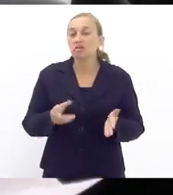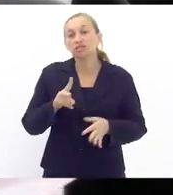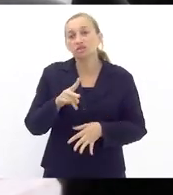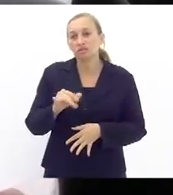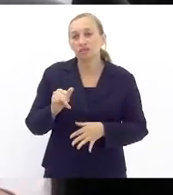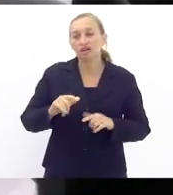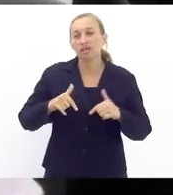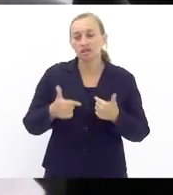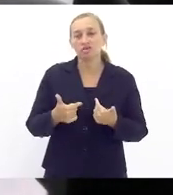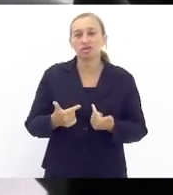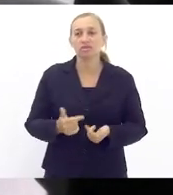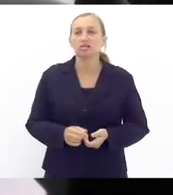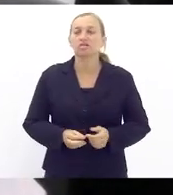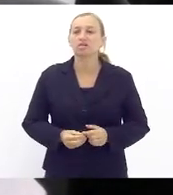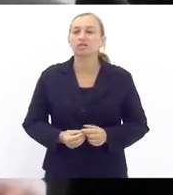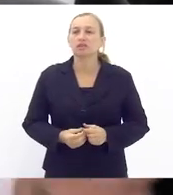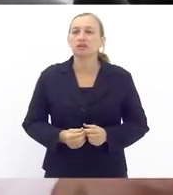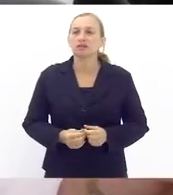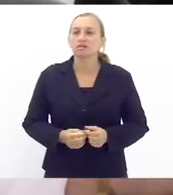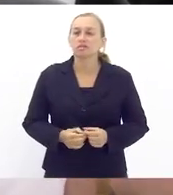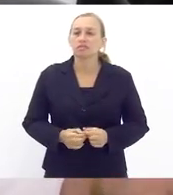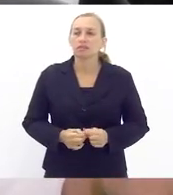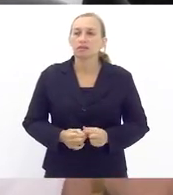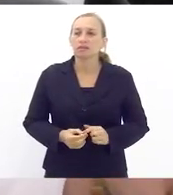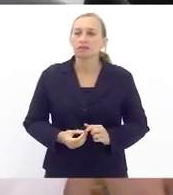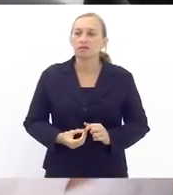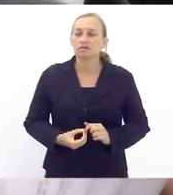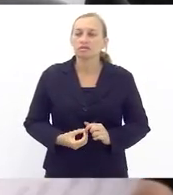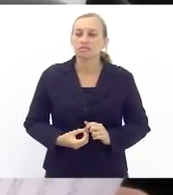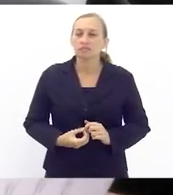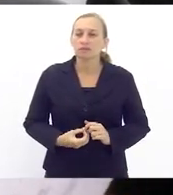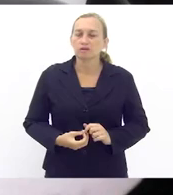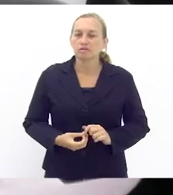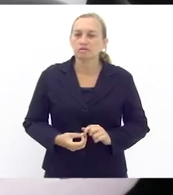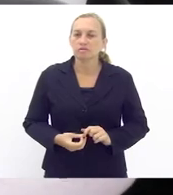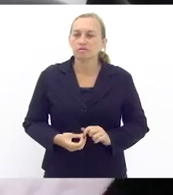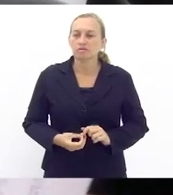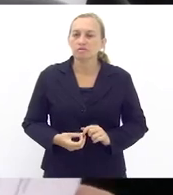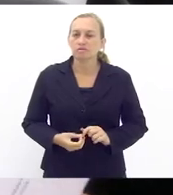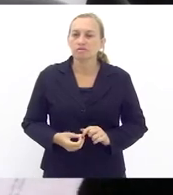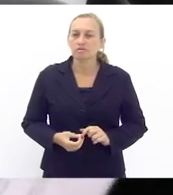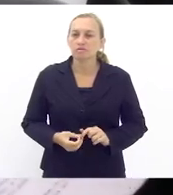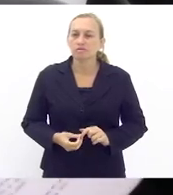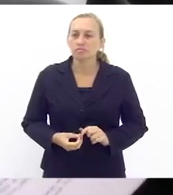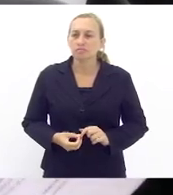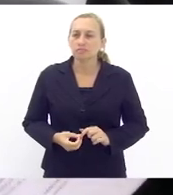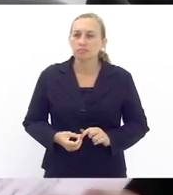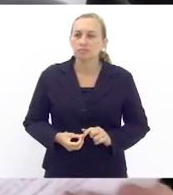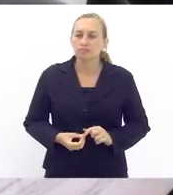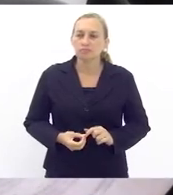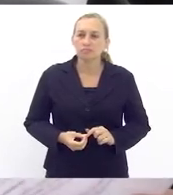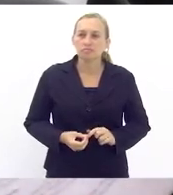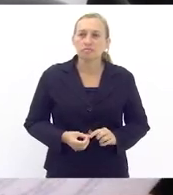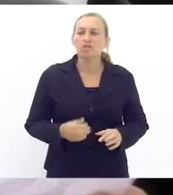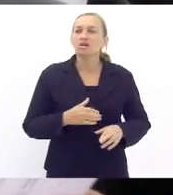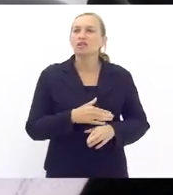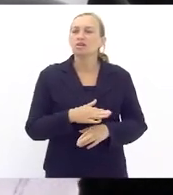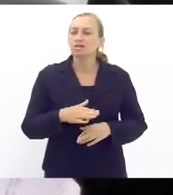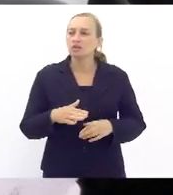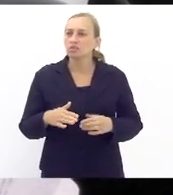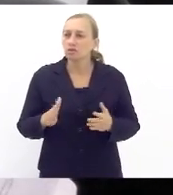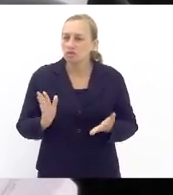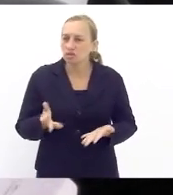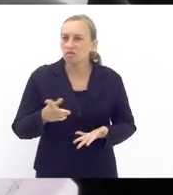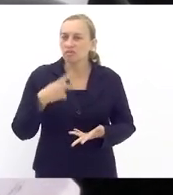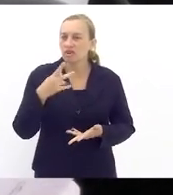atuar para isso E aí voltando aqui eu acho que a gente tá tá todo mundo como foi colocado